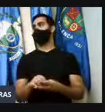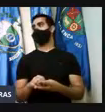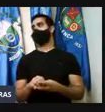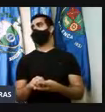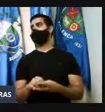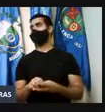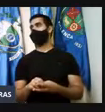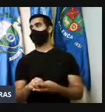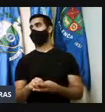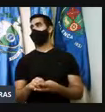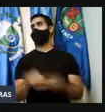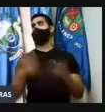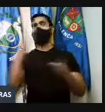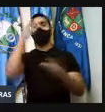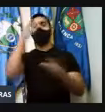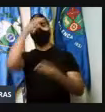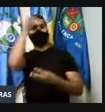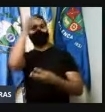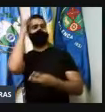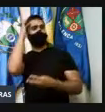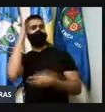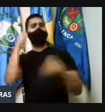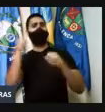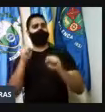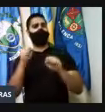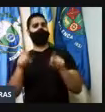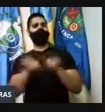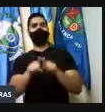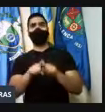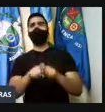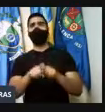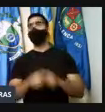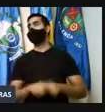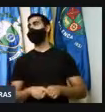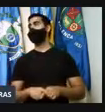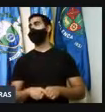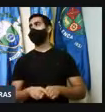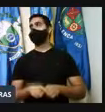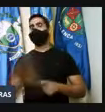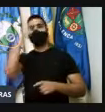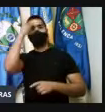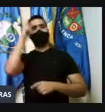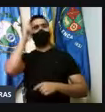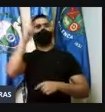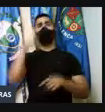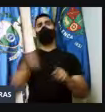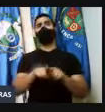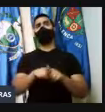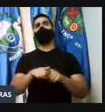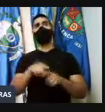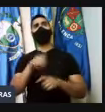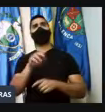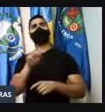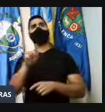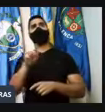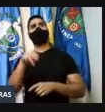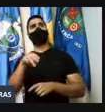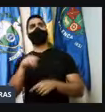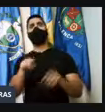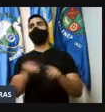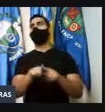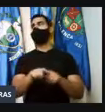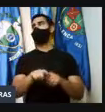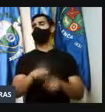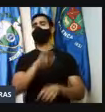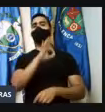a quem o prefeito achar necessário dos seus comandados, como o chefe da guarda, e o nosso novo comandante da